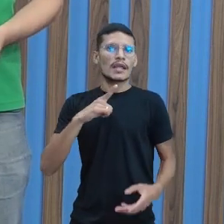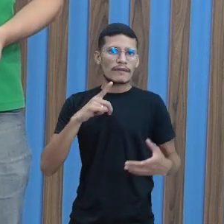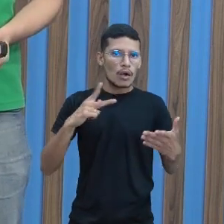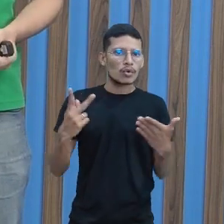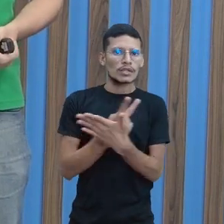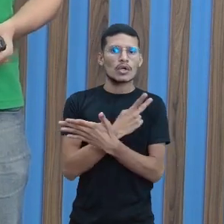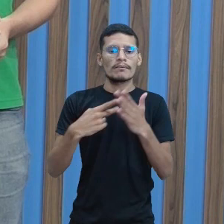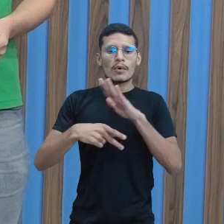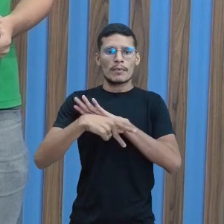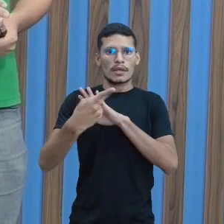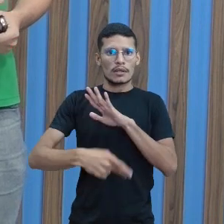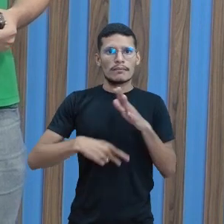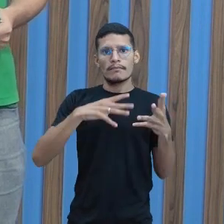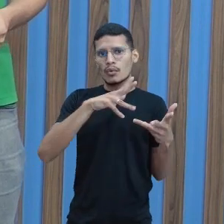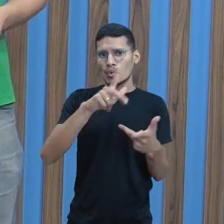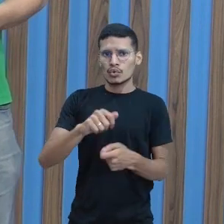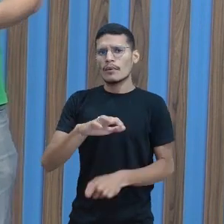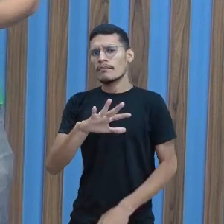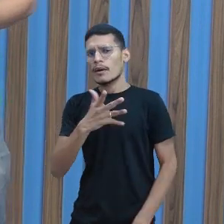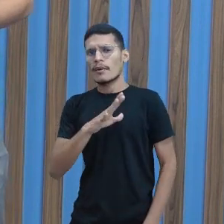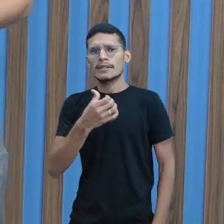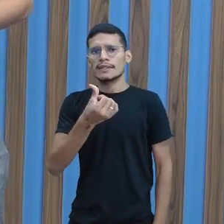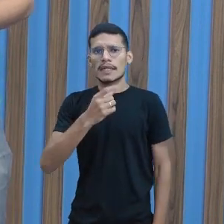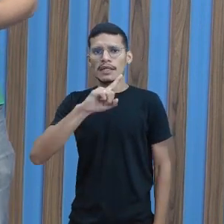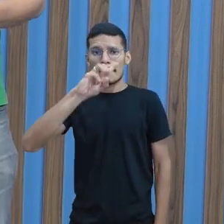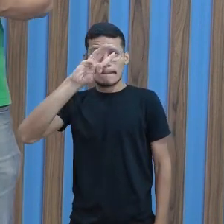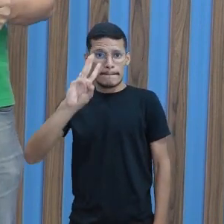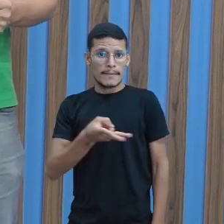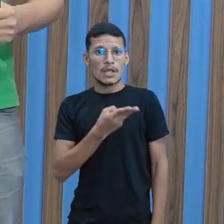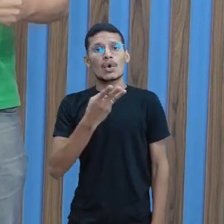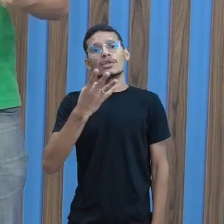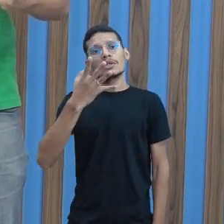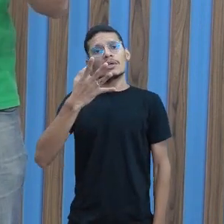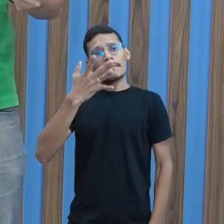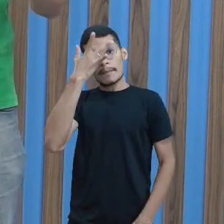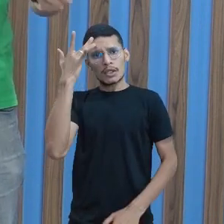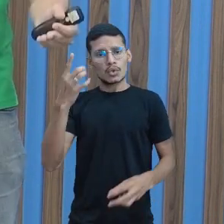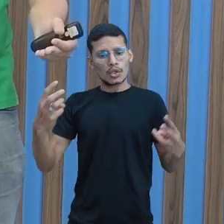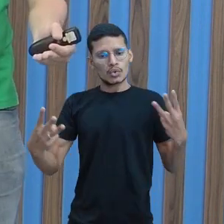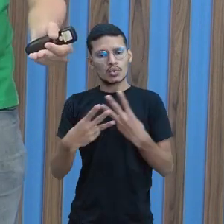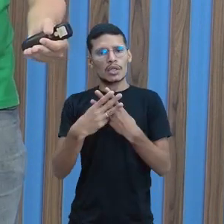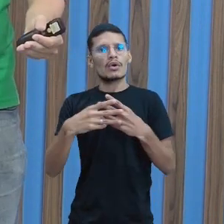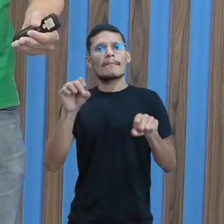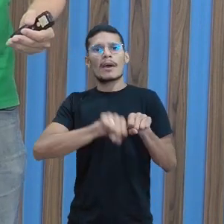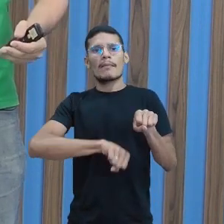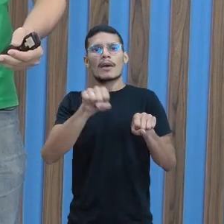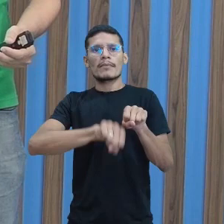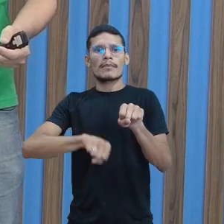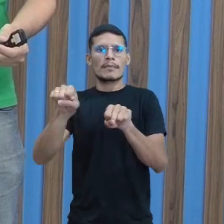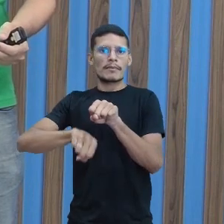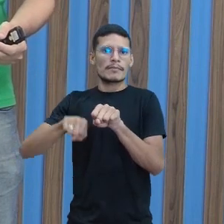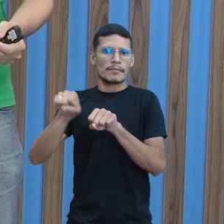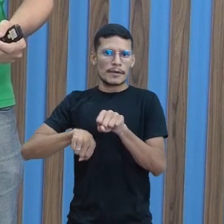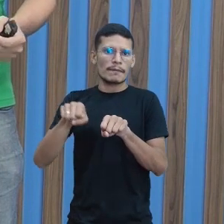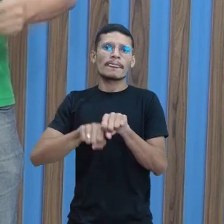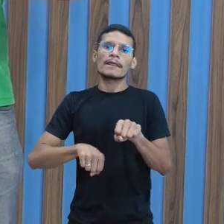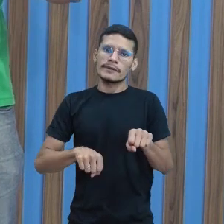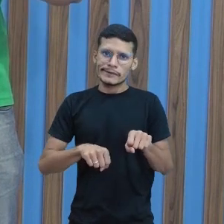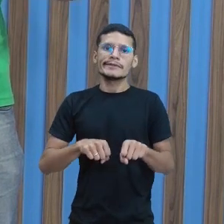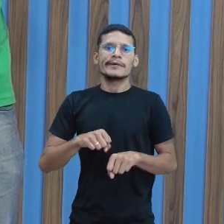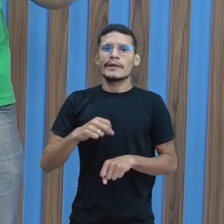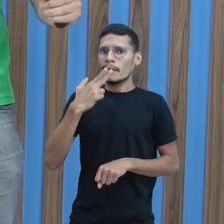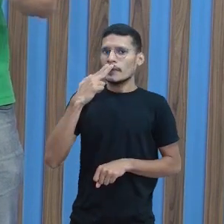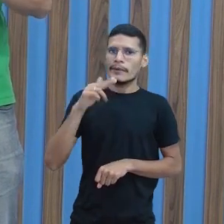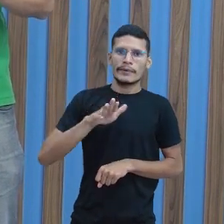na humanidade, quando cerca de 6 milhões de judeus foram assassinados pelos nazistas,